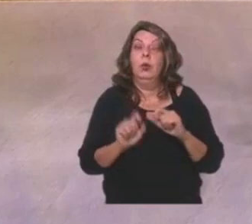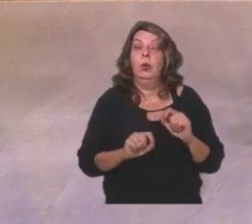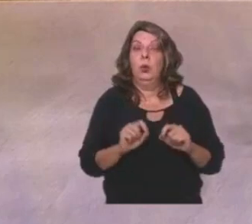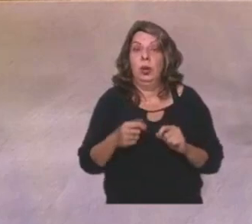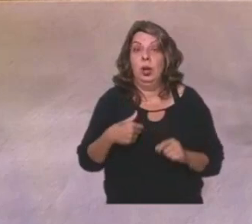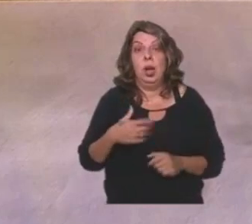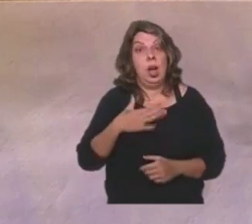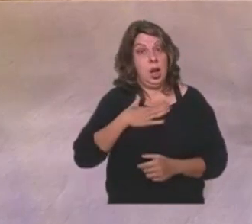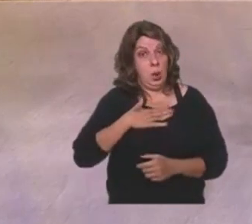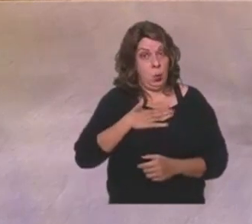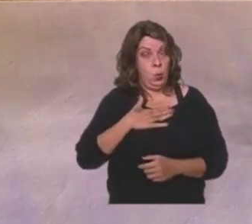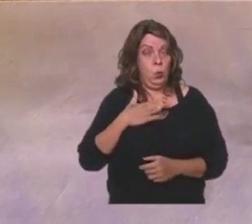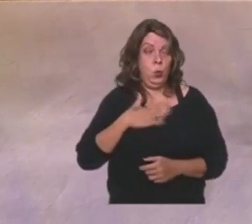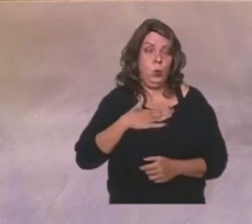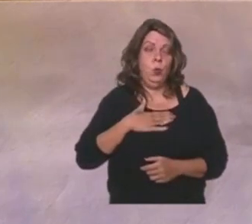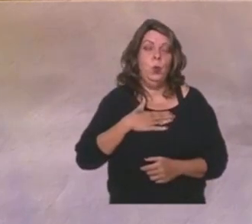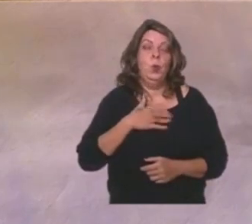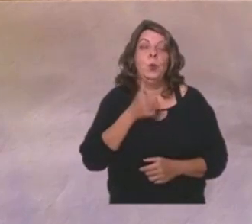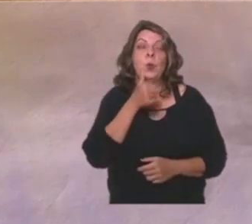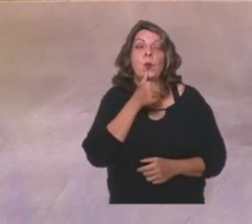eu particularmente